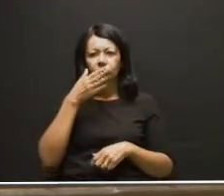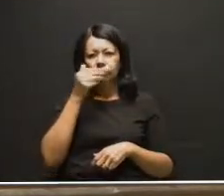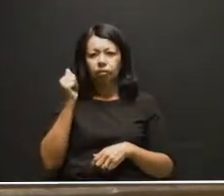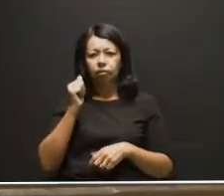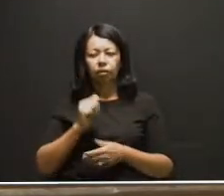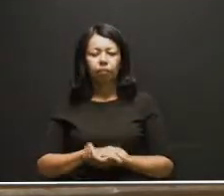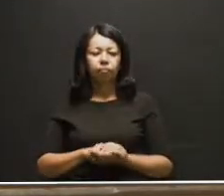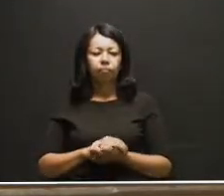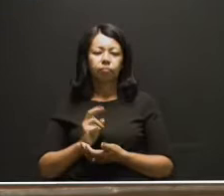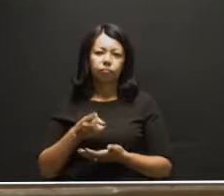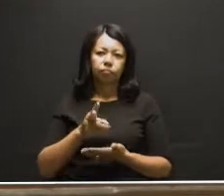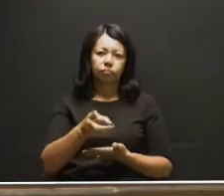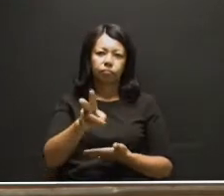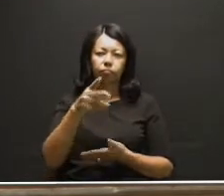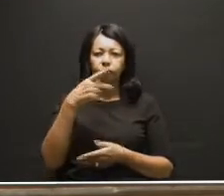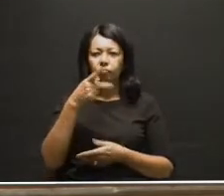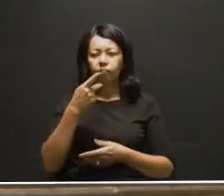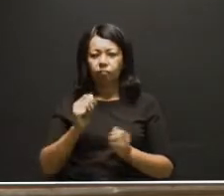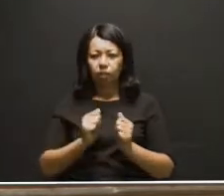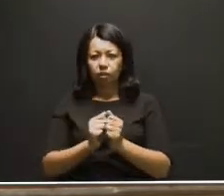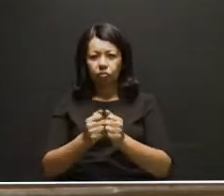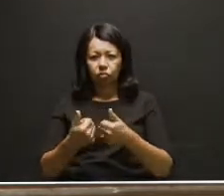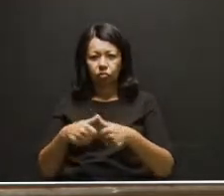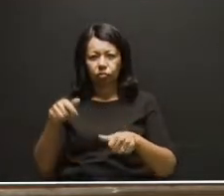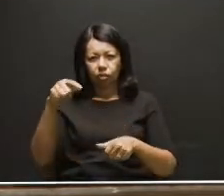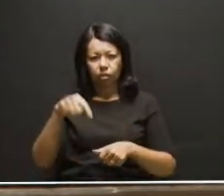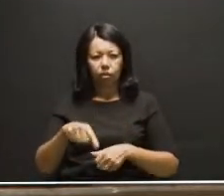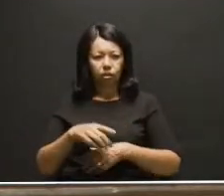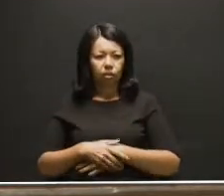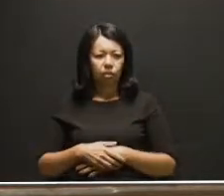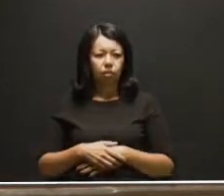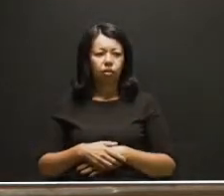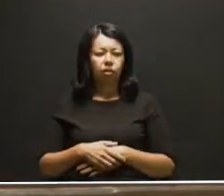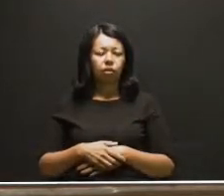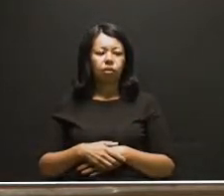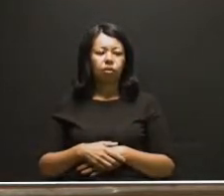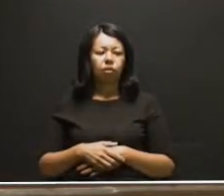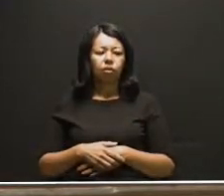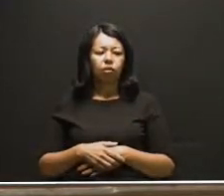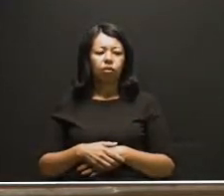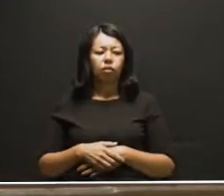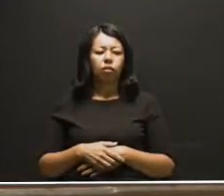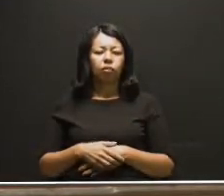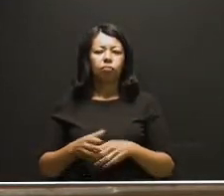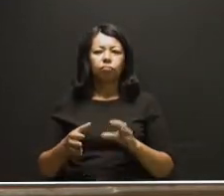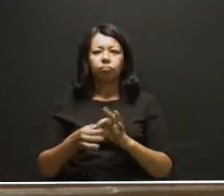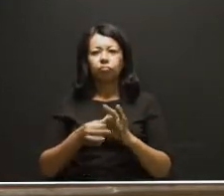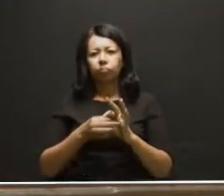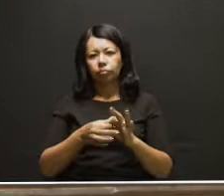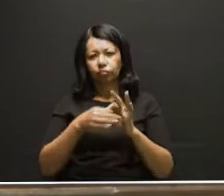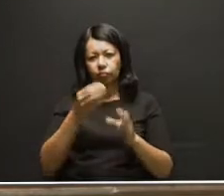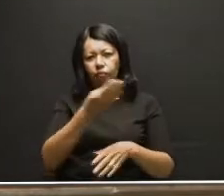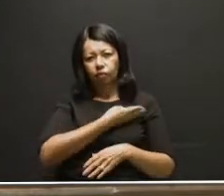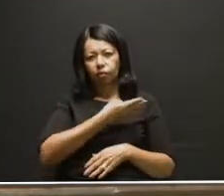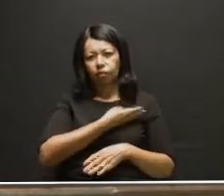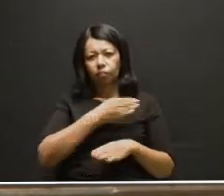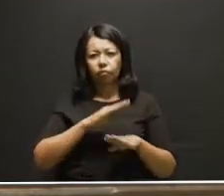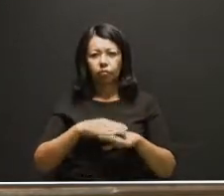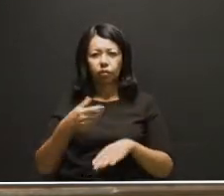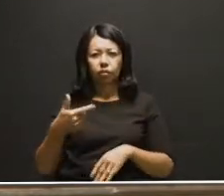e vou continuar aderindo estou aqui dando força a todos os amigos animais 200